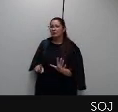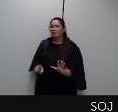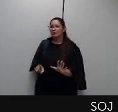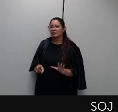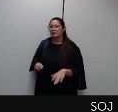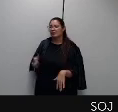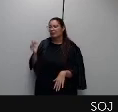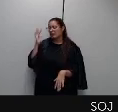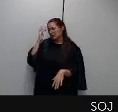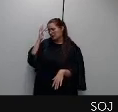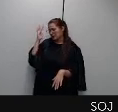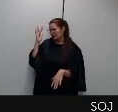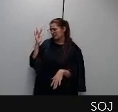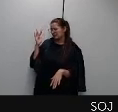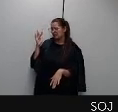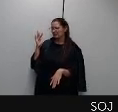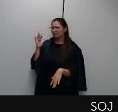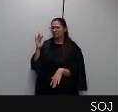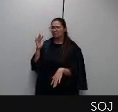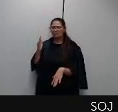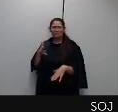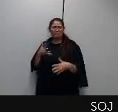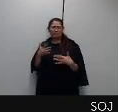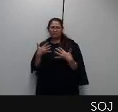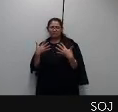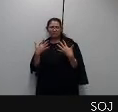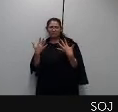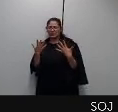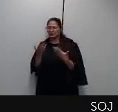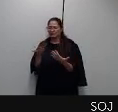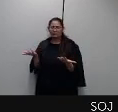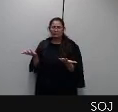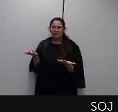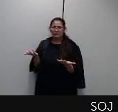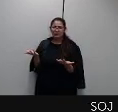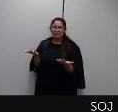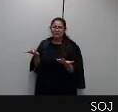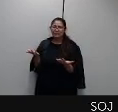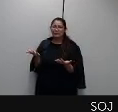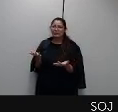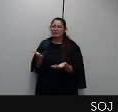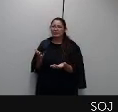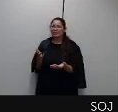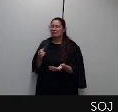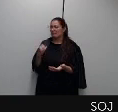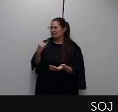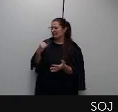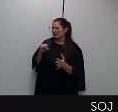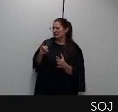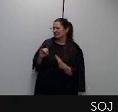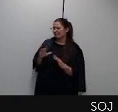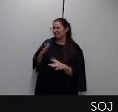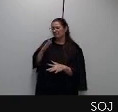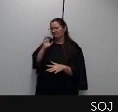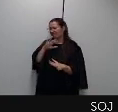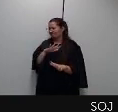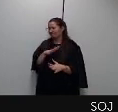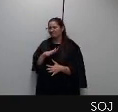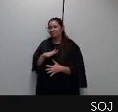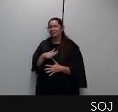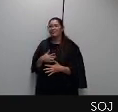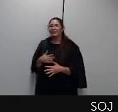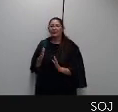exagerar considerando sobretudo E era uma coisa ostensiva antiga